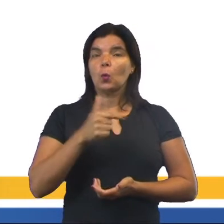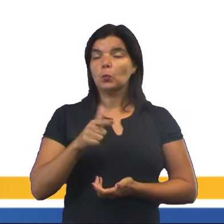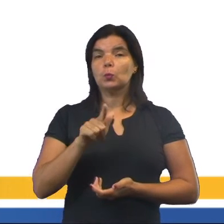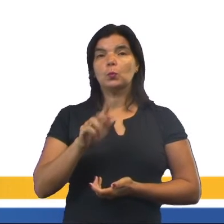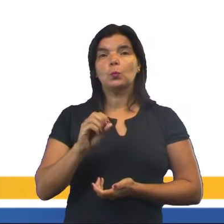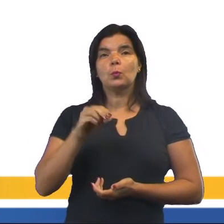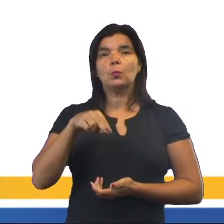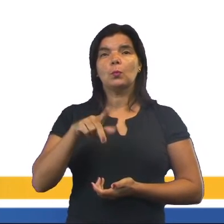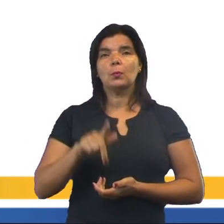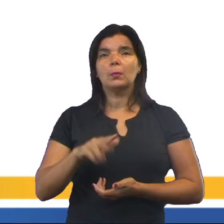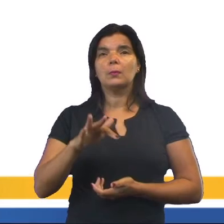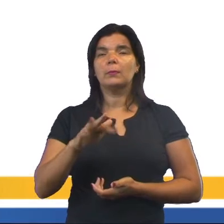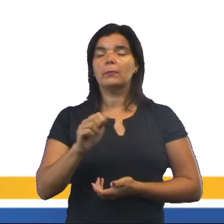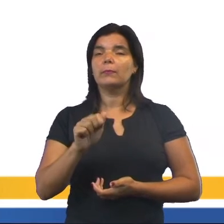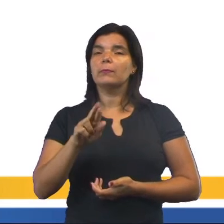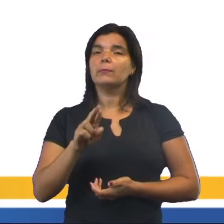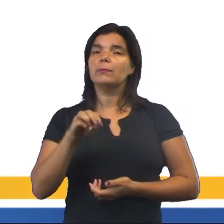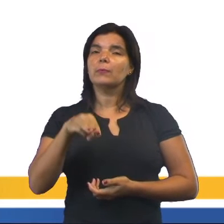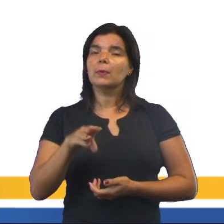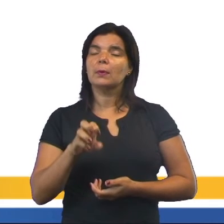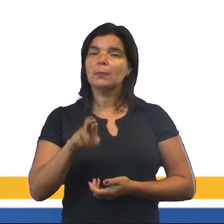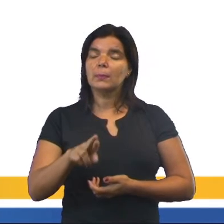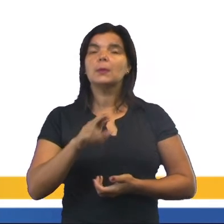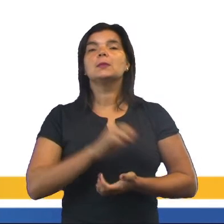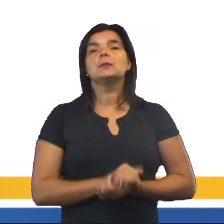Aqui a gente tem o gong farmer,